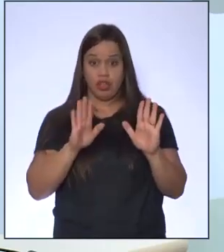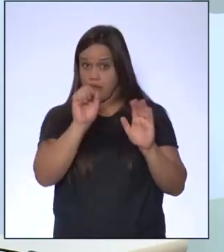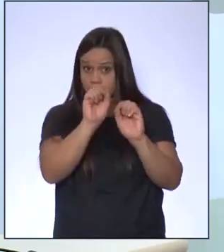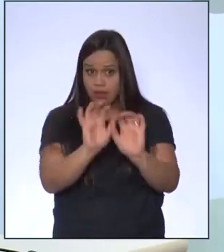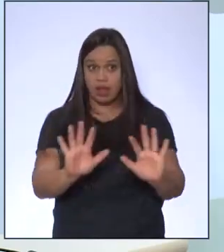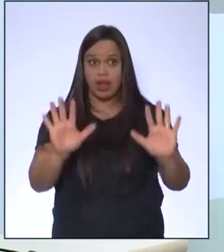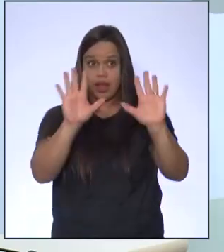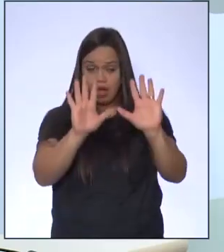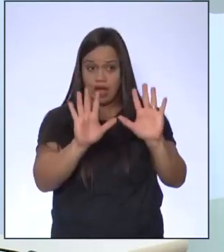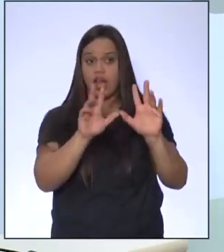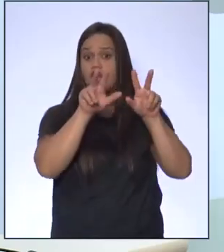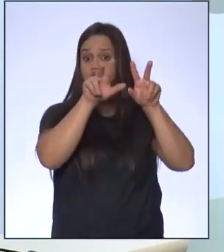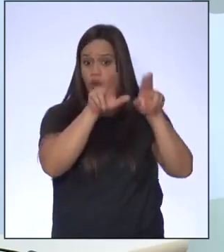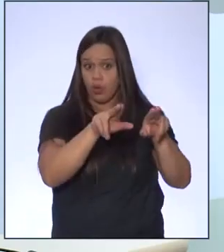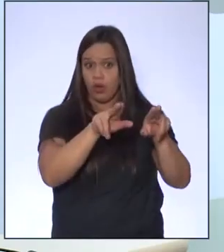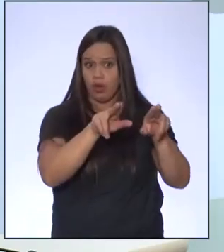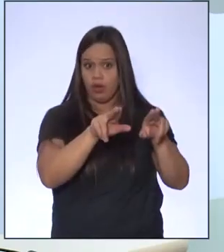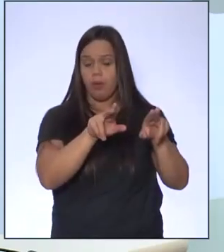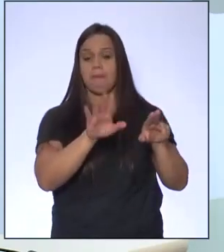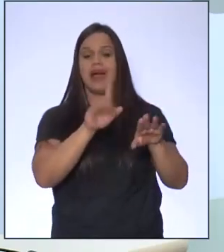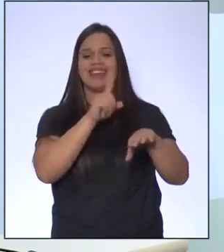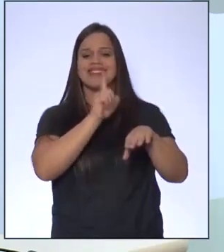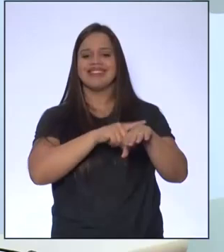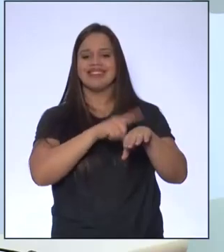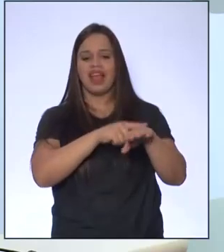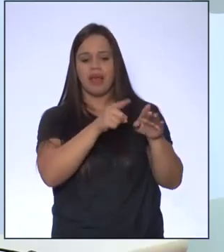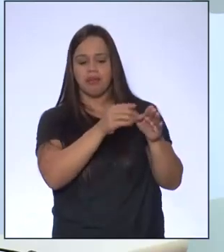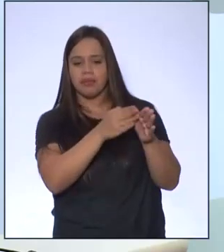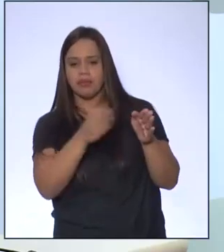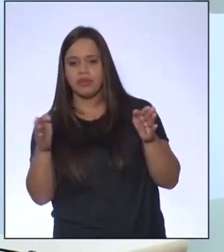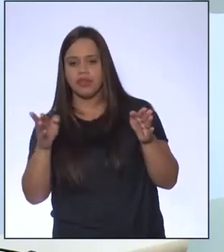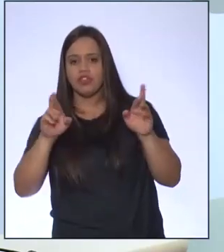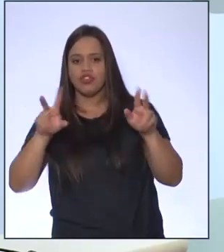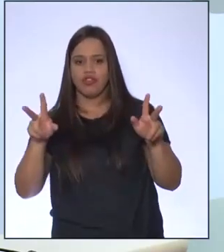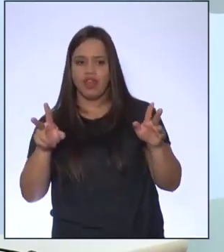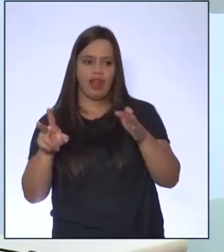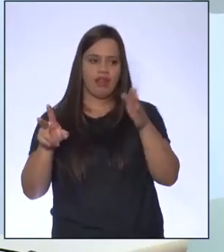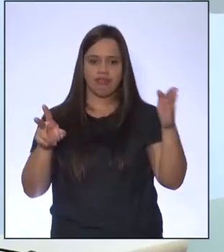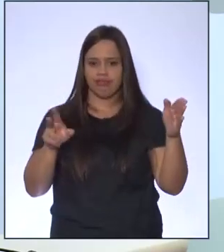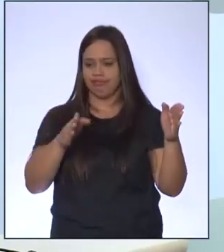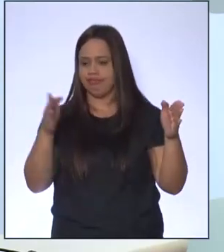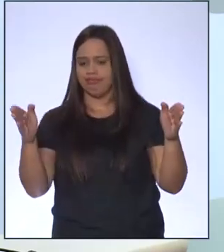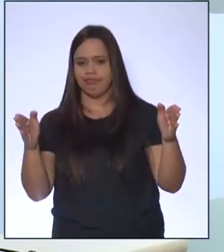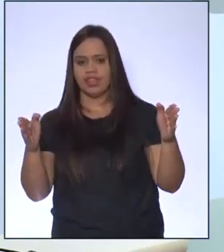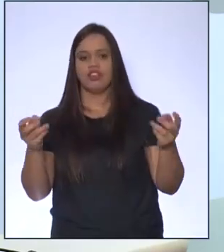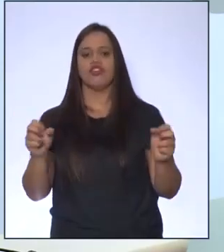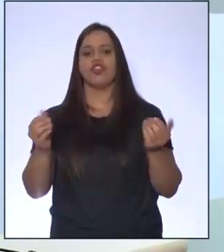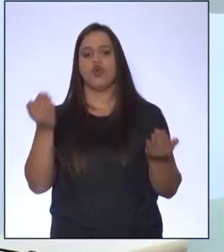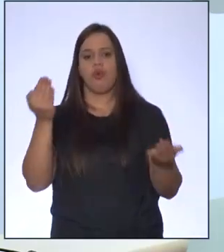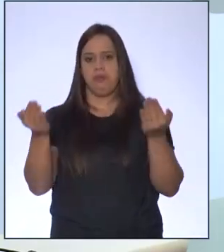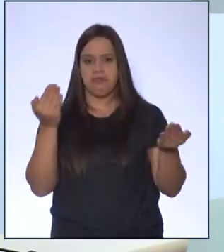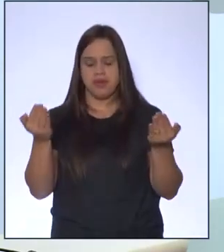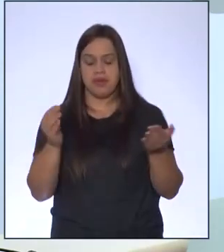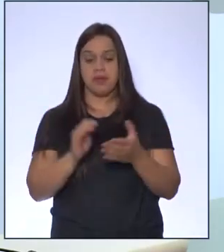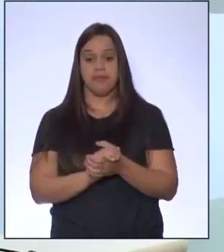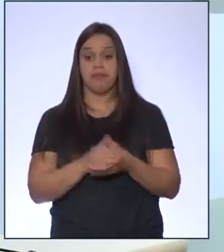paisagem em diferentes tempos, né? Então, nessa aula, nós estamos utilizando,